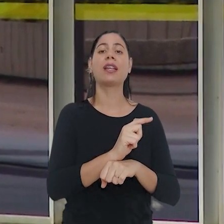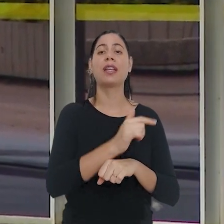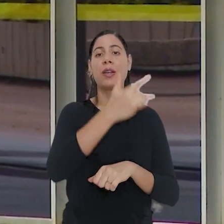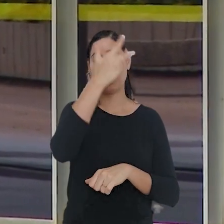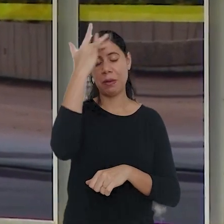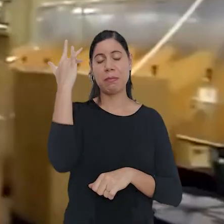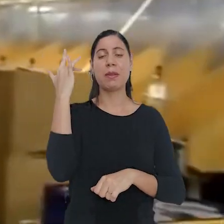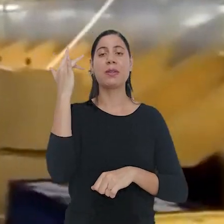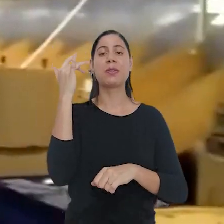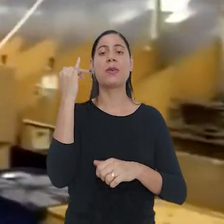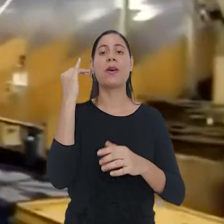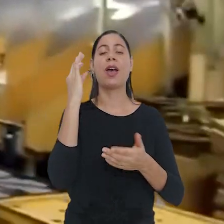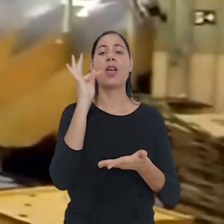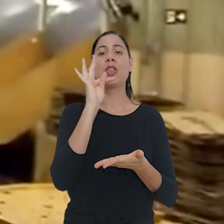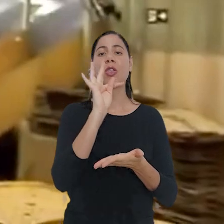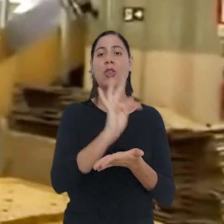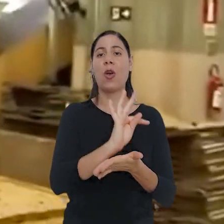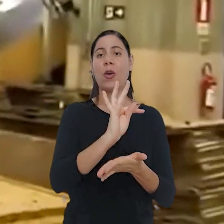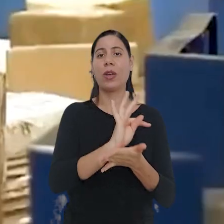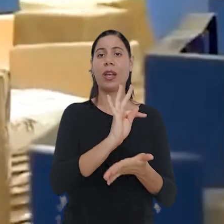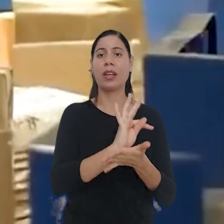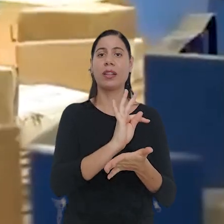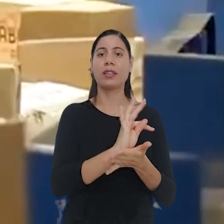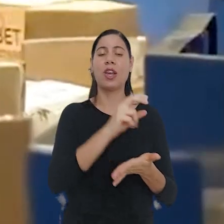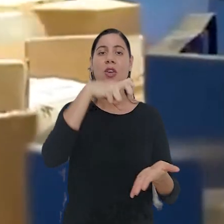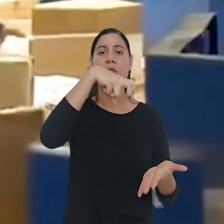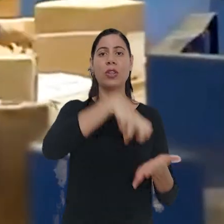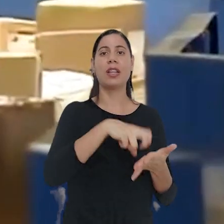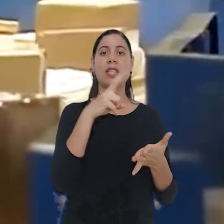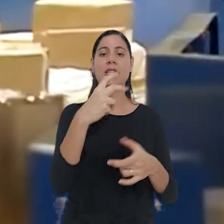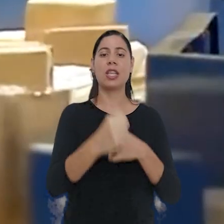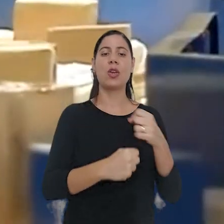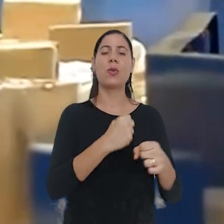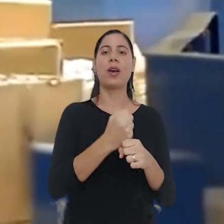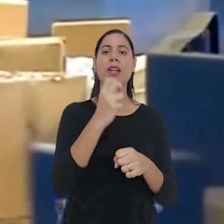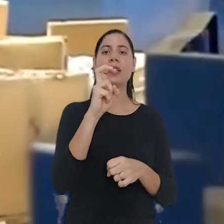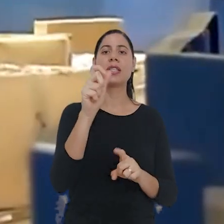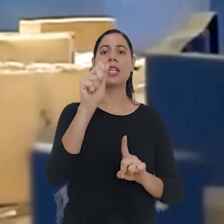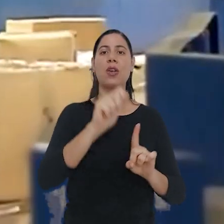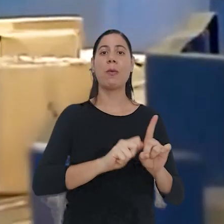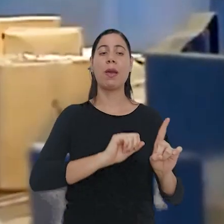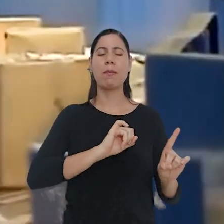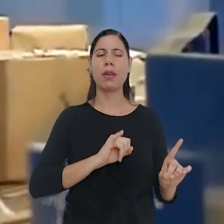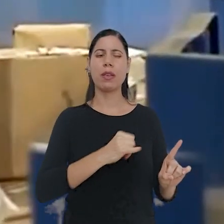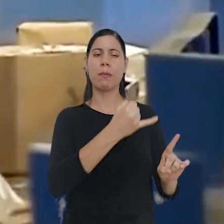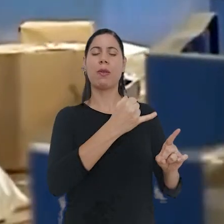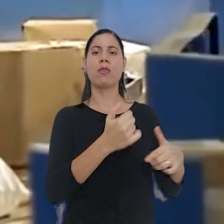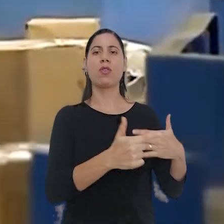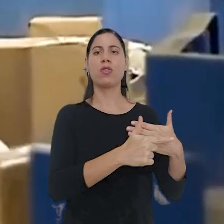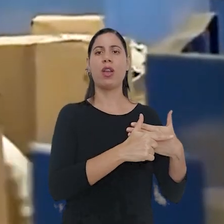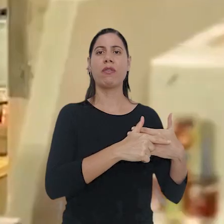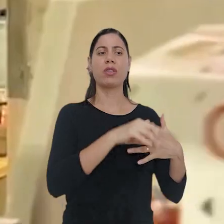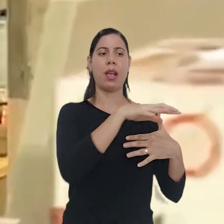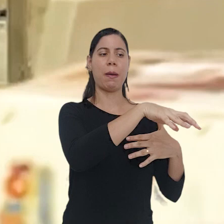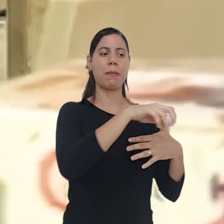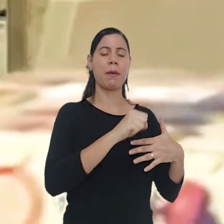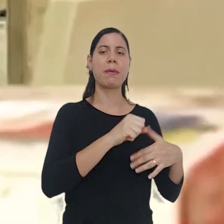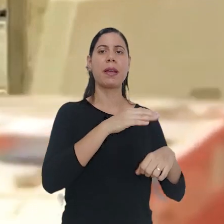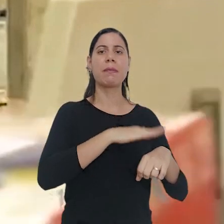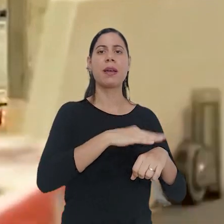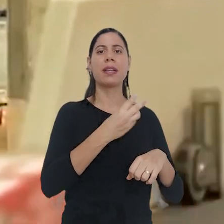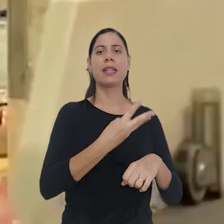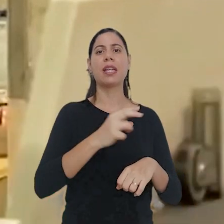Salvador, Tocantins, que foi condenado a 5 anos e 5 meses de reclusão porque se aproveitou do cargo para se apropriar de mais